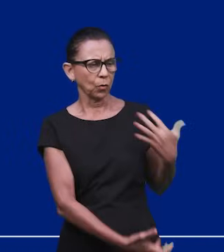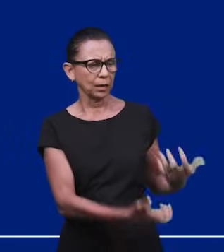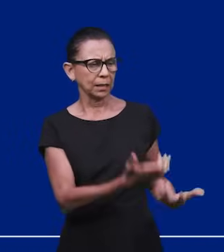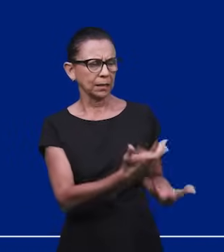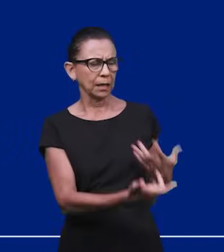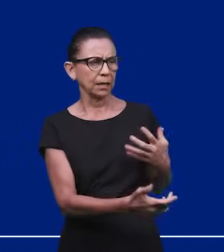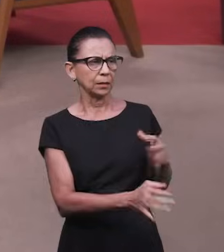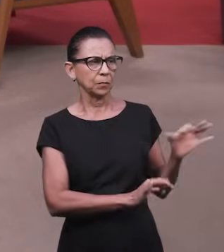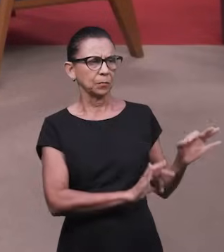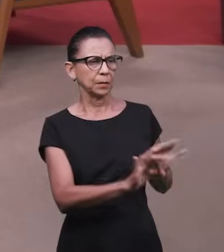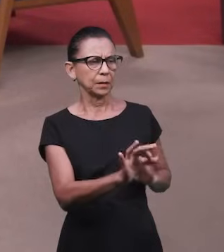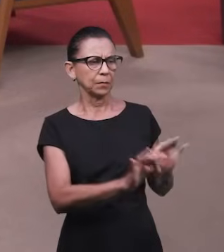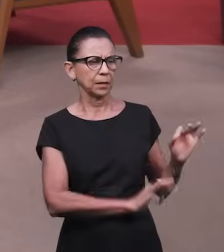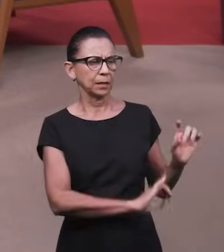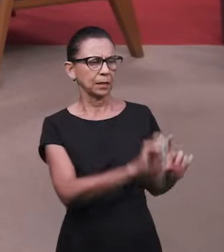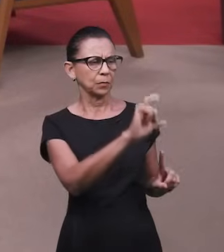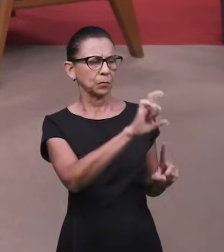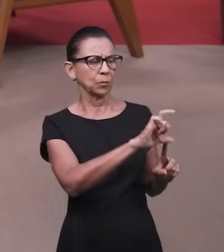anjos.